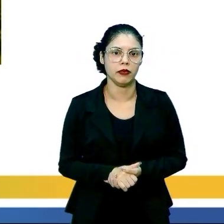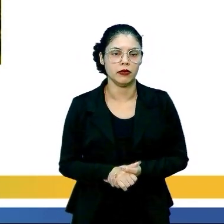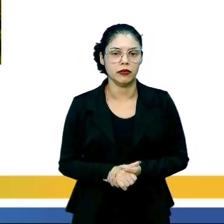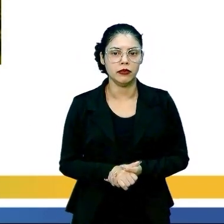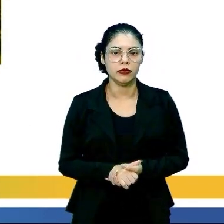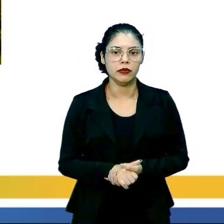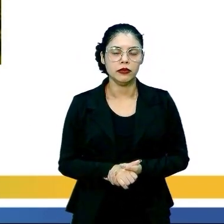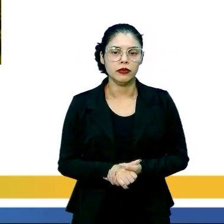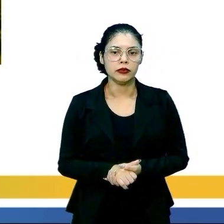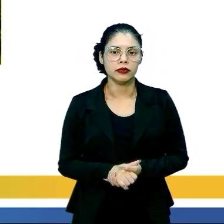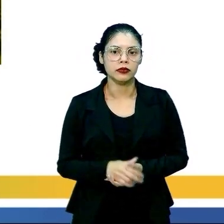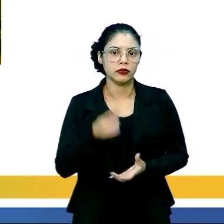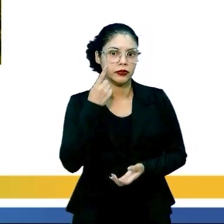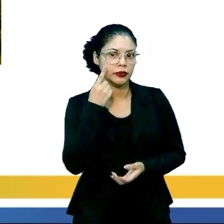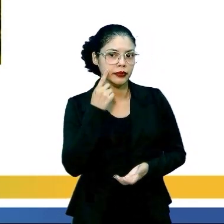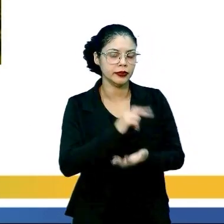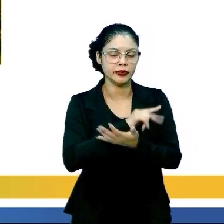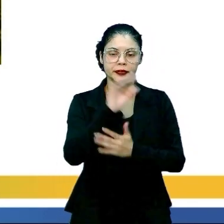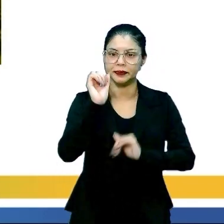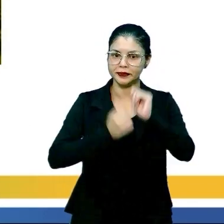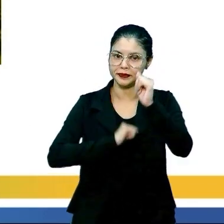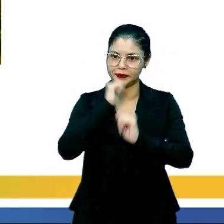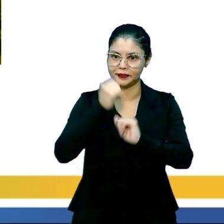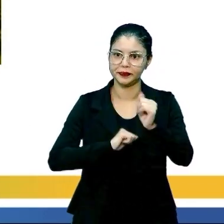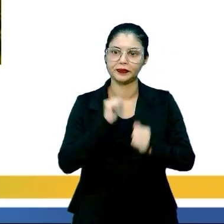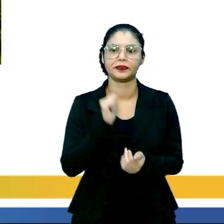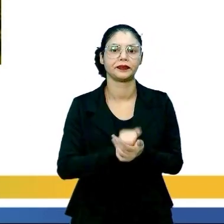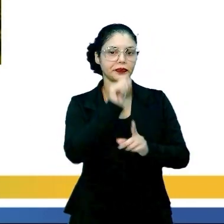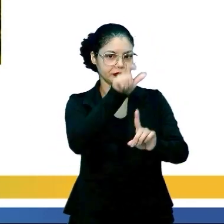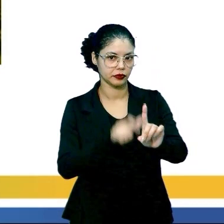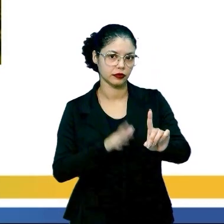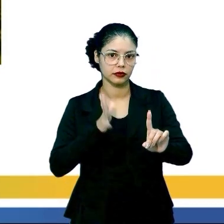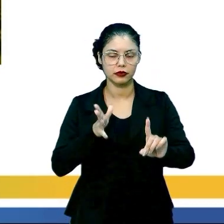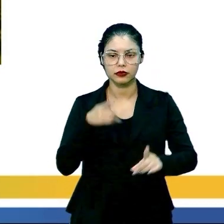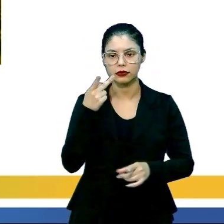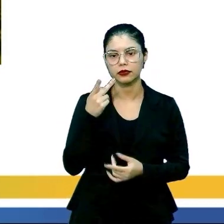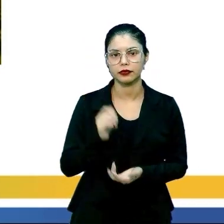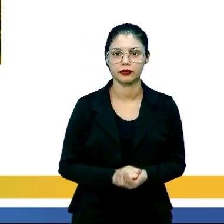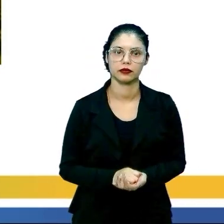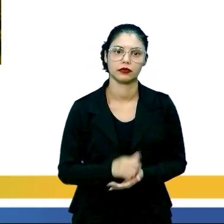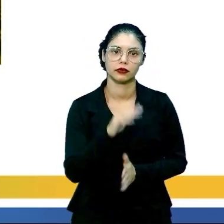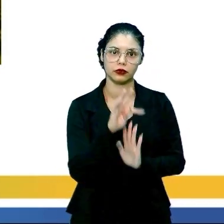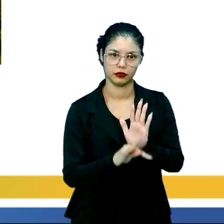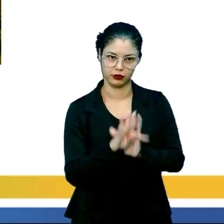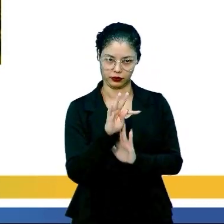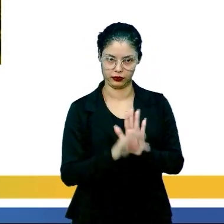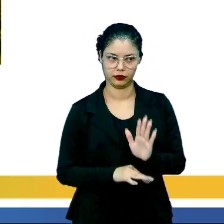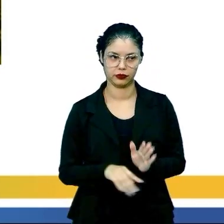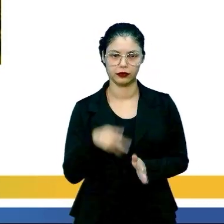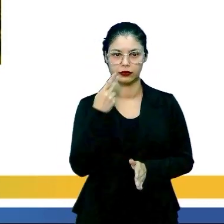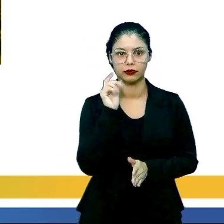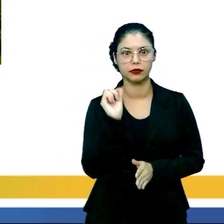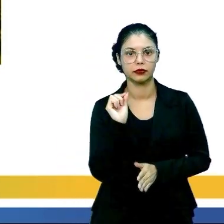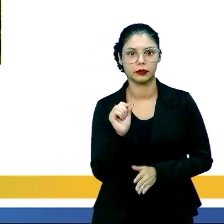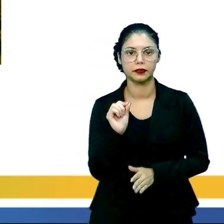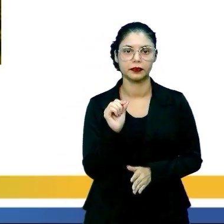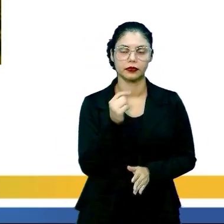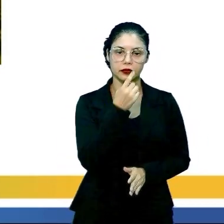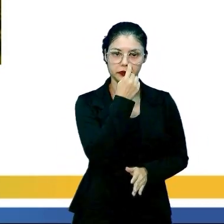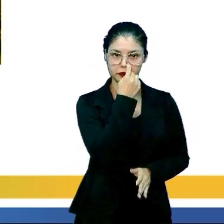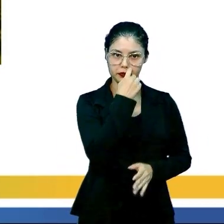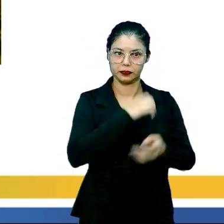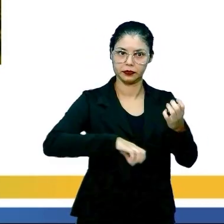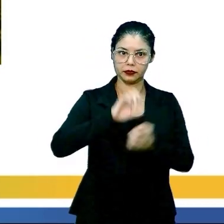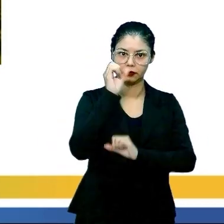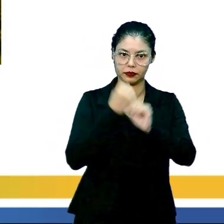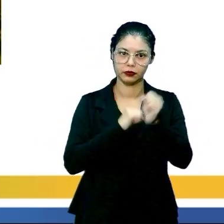para a imagem. Obviamente são fábricas, né? A referência já diz. E o texto, que vai falar de quê? Da